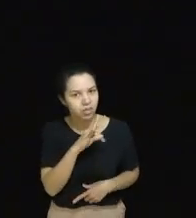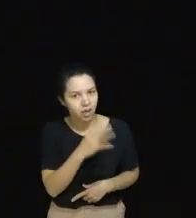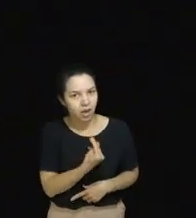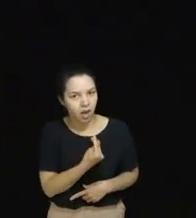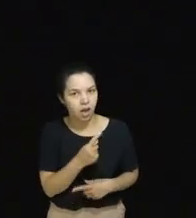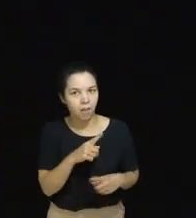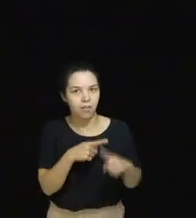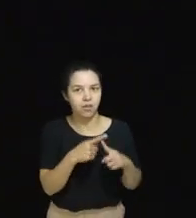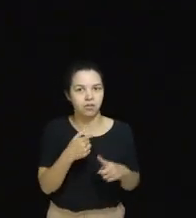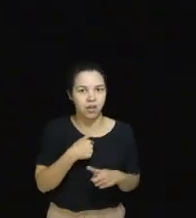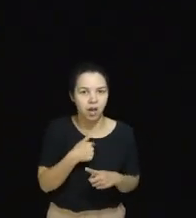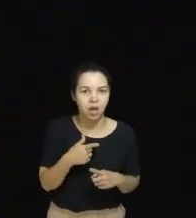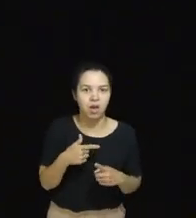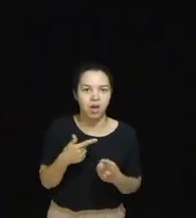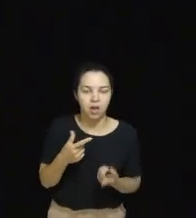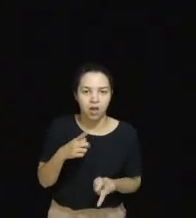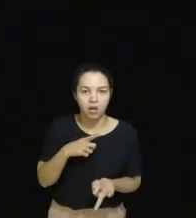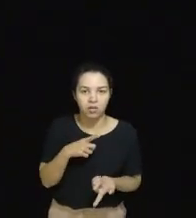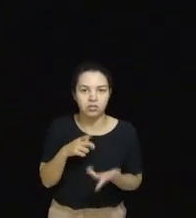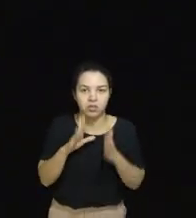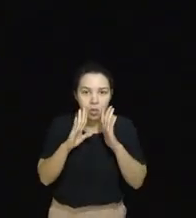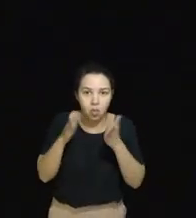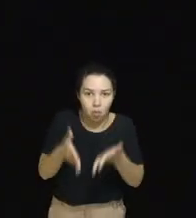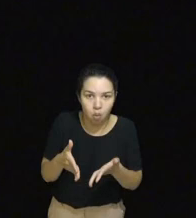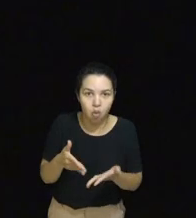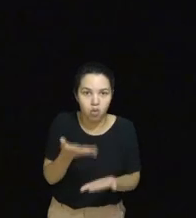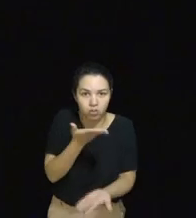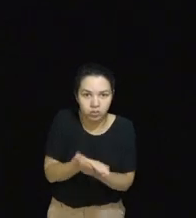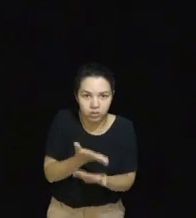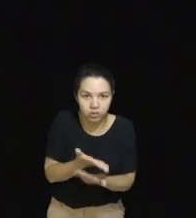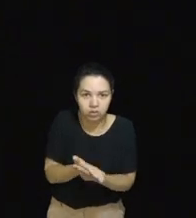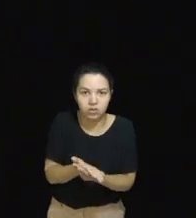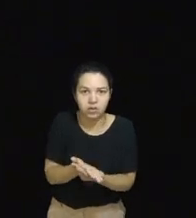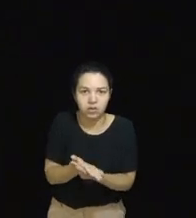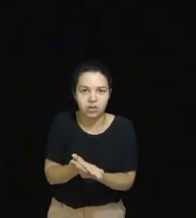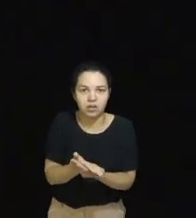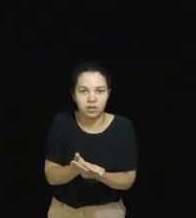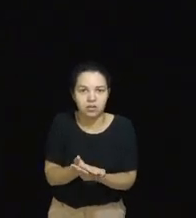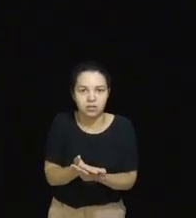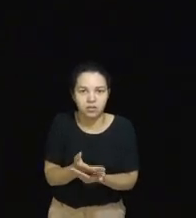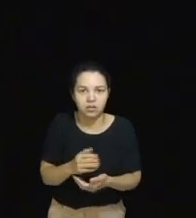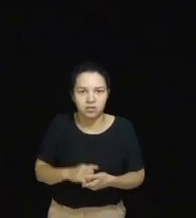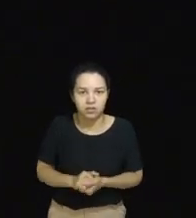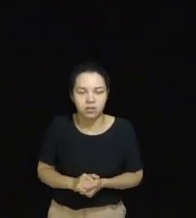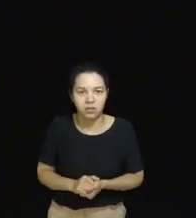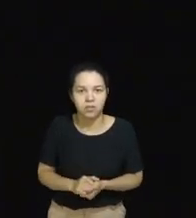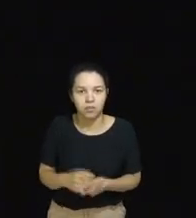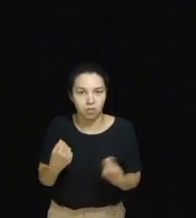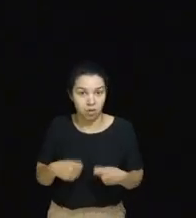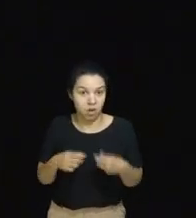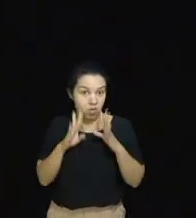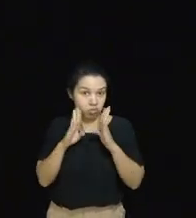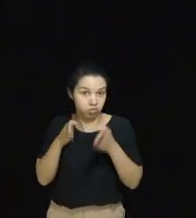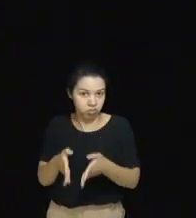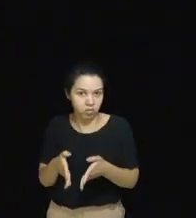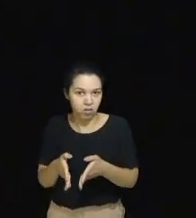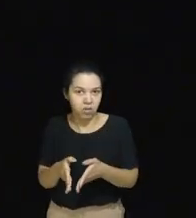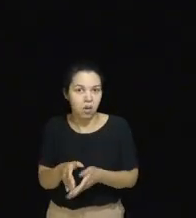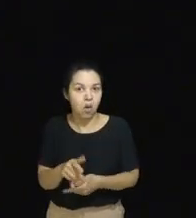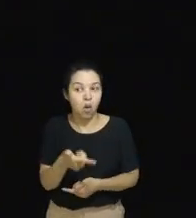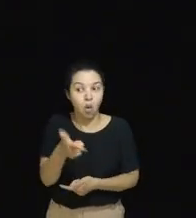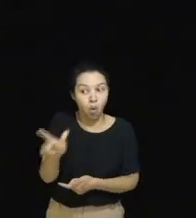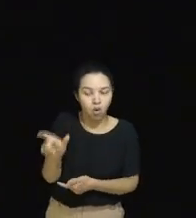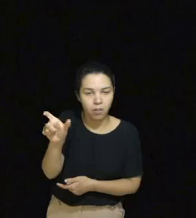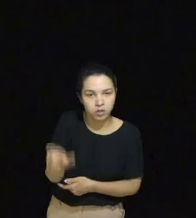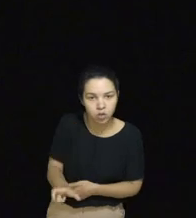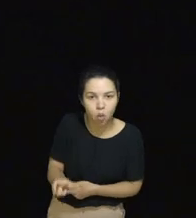ser uma pessoa muito determinada e vou estudar por ser uma pessoa determinada. Mas, enquanto uma pessoa lê um